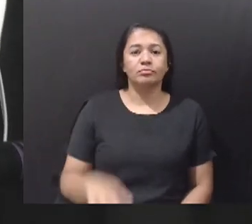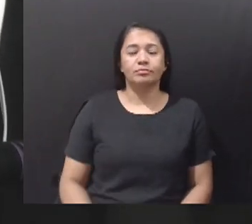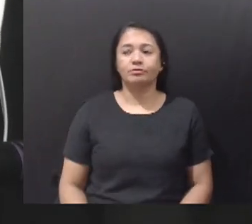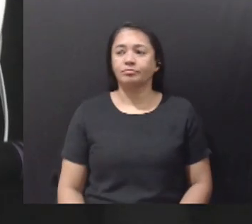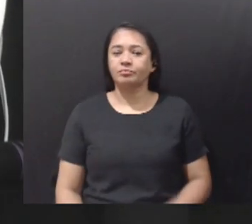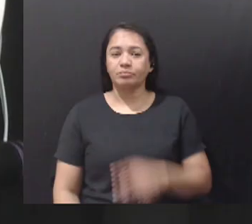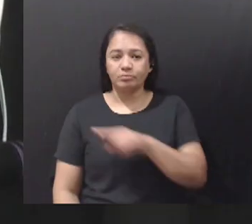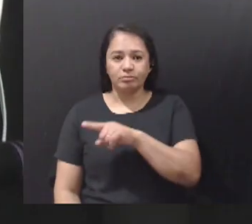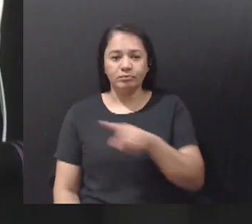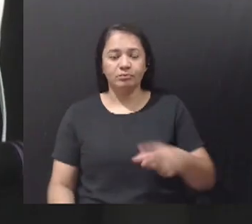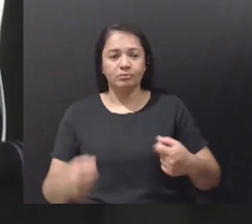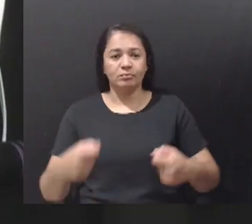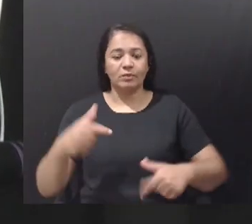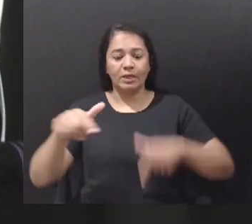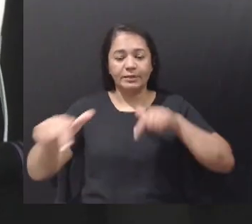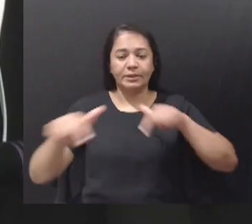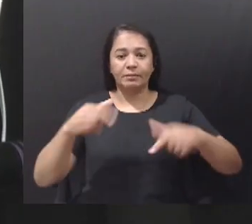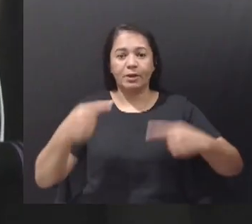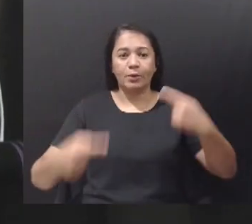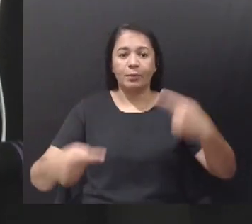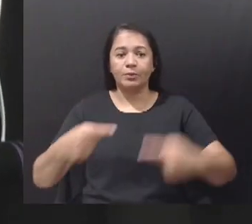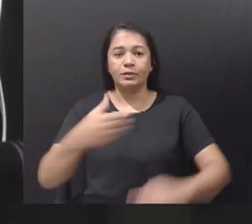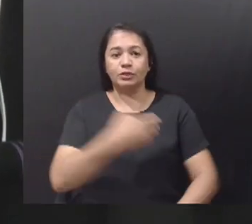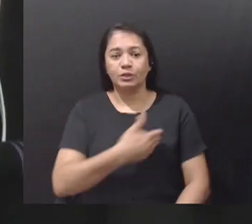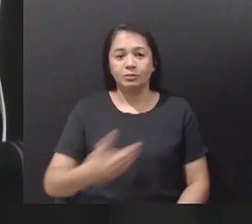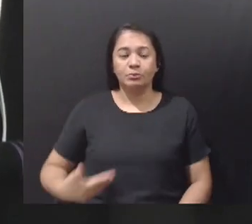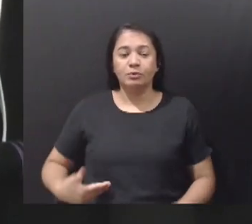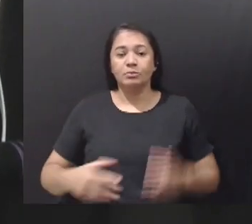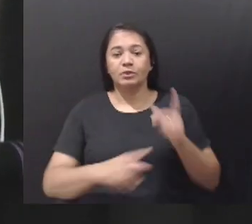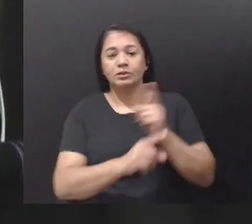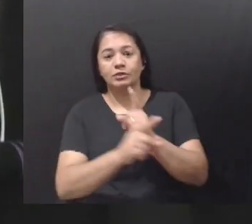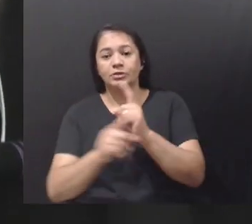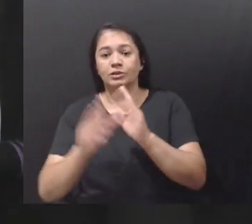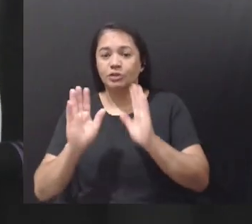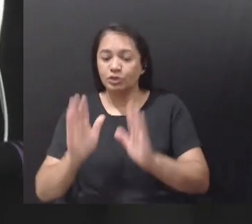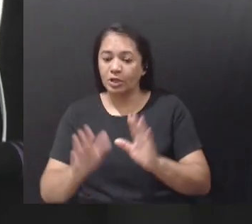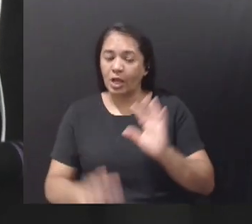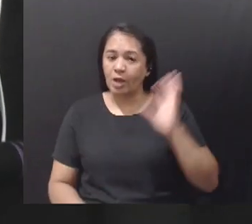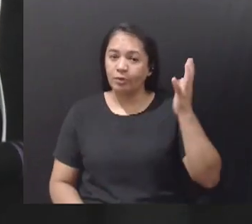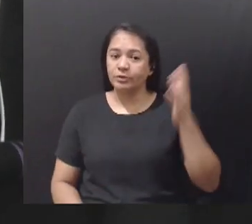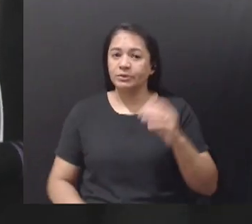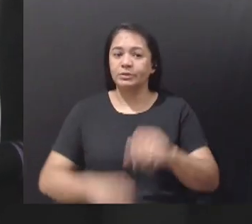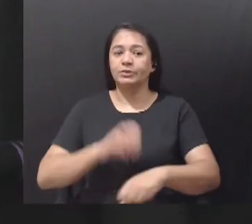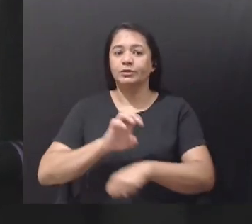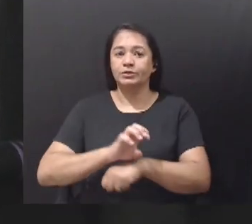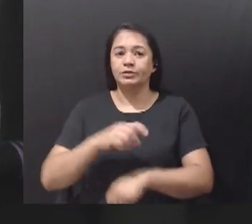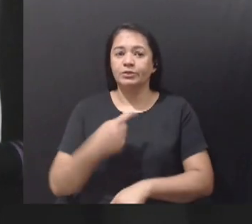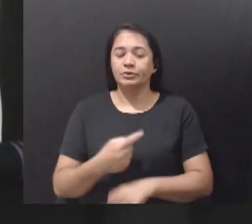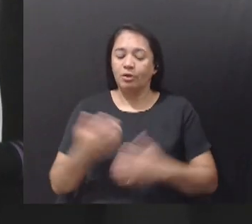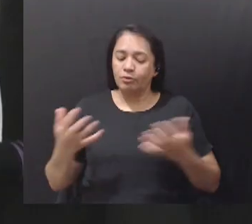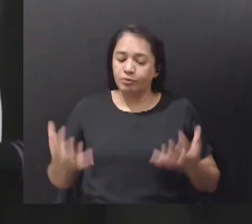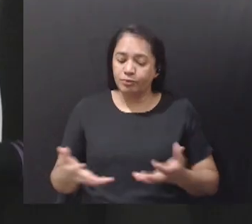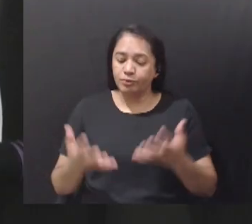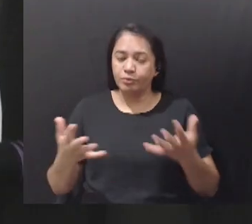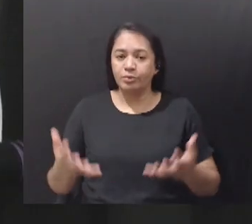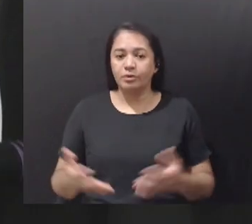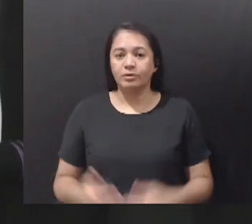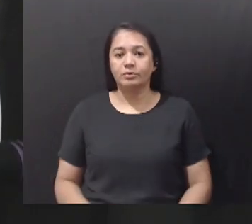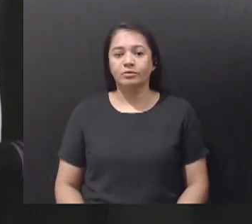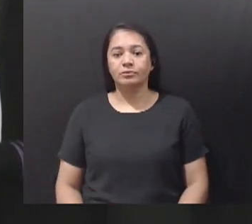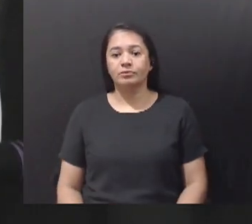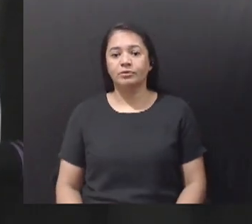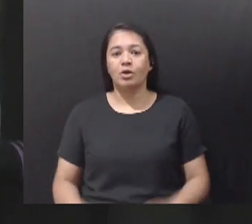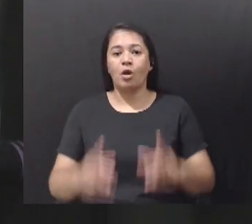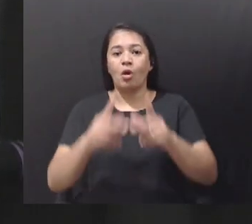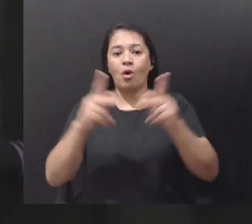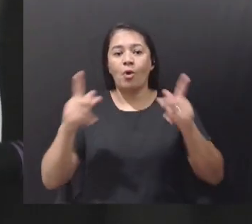políticas públicas de atendimento. E isso já tinha acontecendo no estado e nós reforçamos. O Bom Prato, né? O Bom Prato é alguma